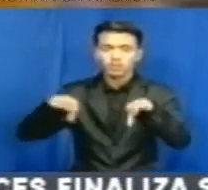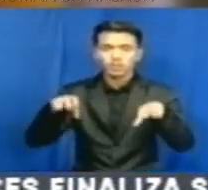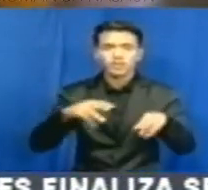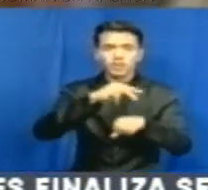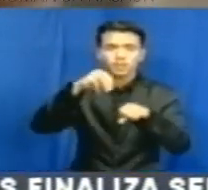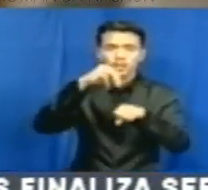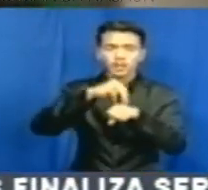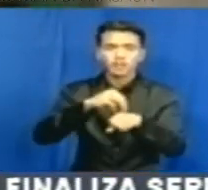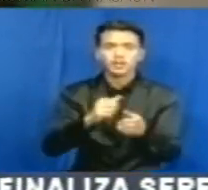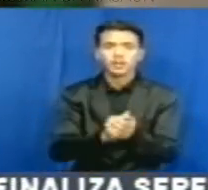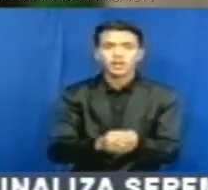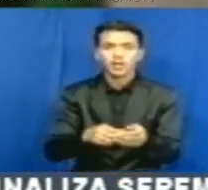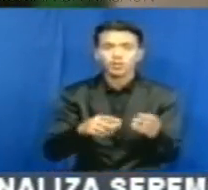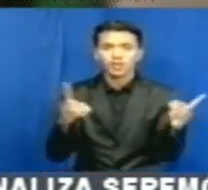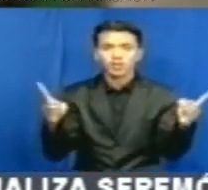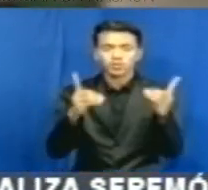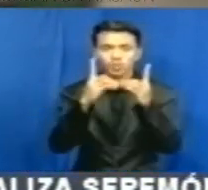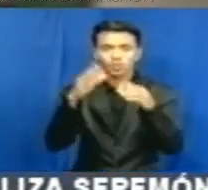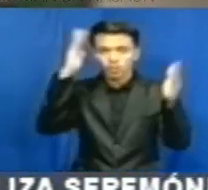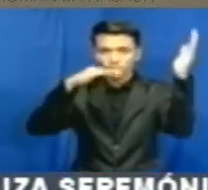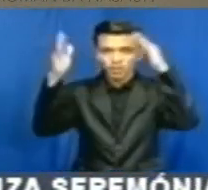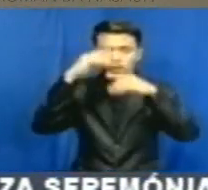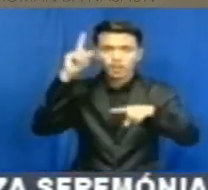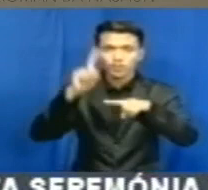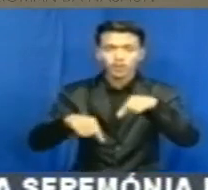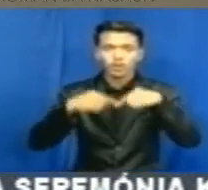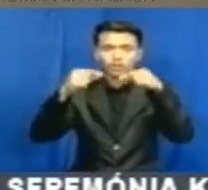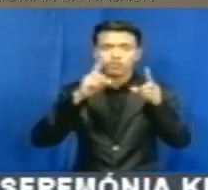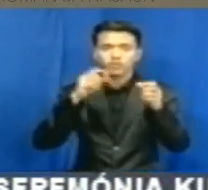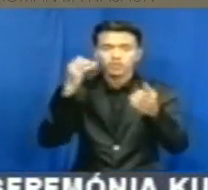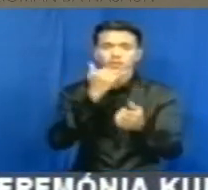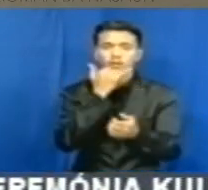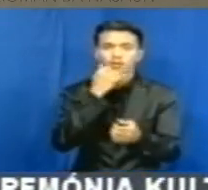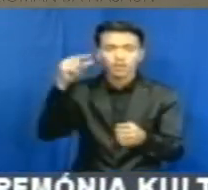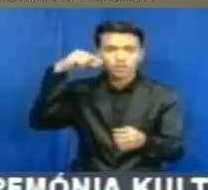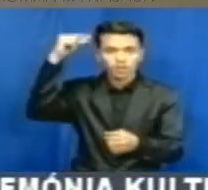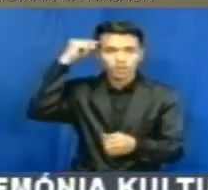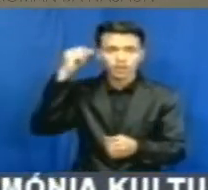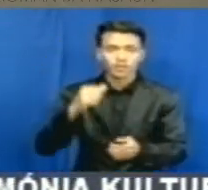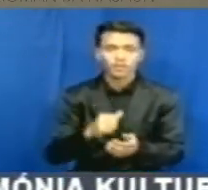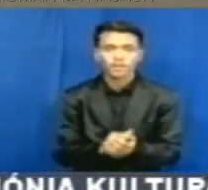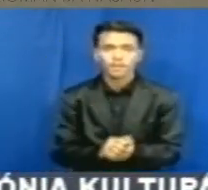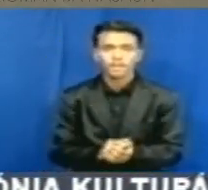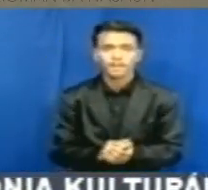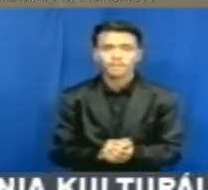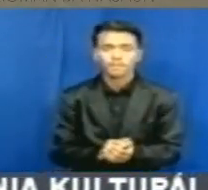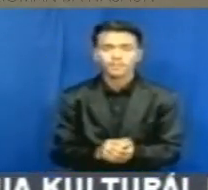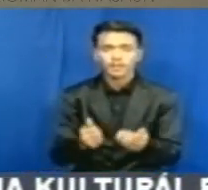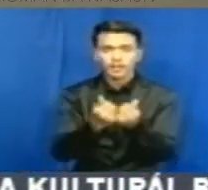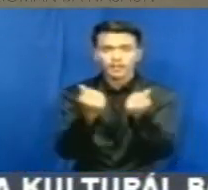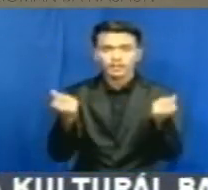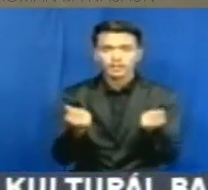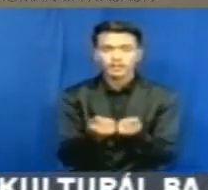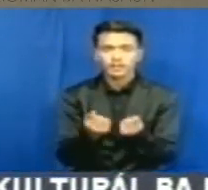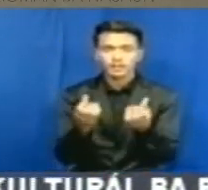Alemanha, atu não nem mostra o problema rumo la bela fossala para governo. Organização Balu, ou agência Balu,